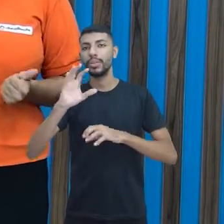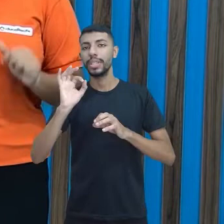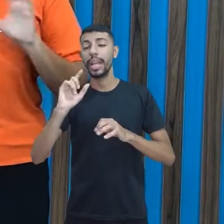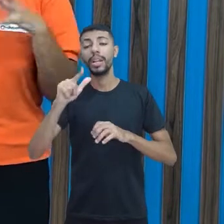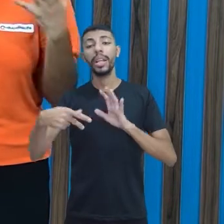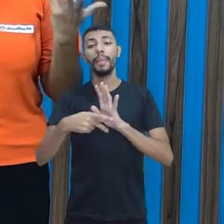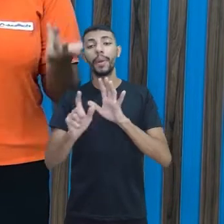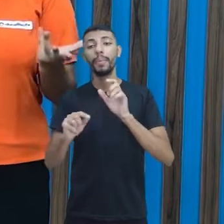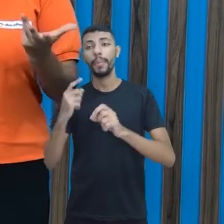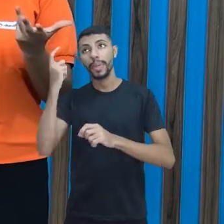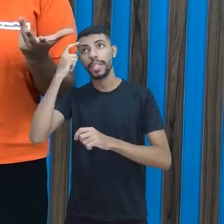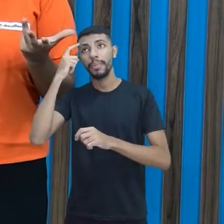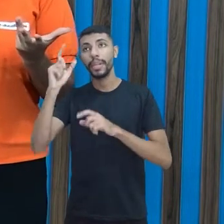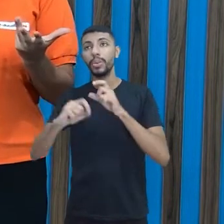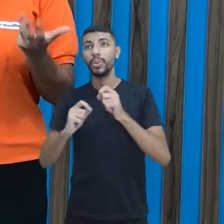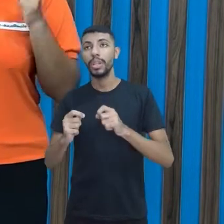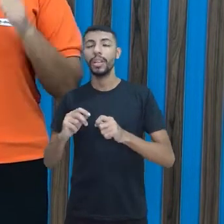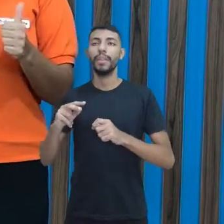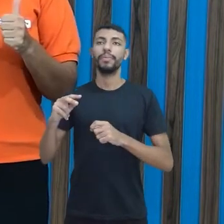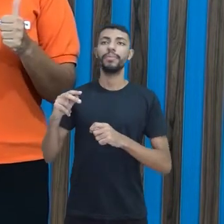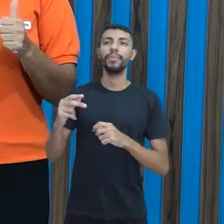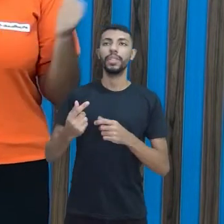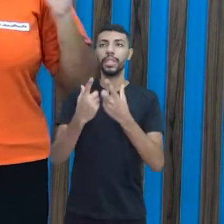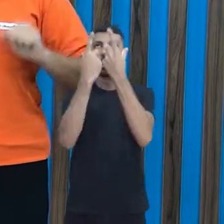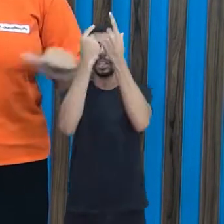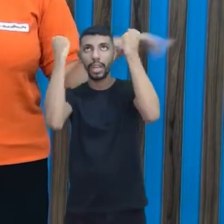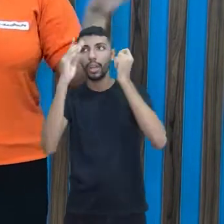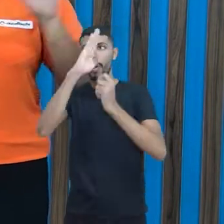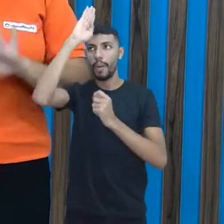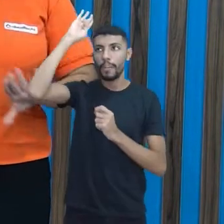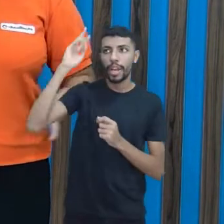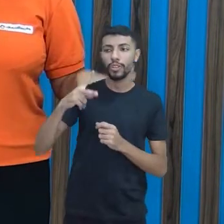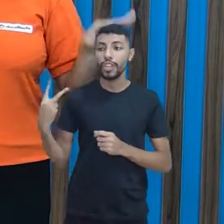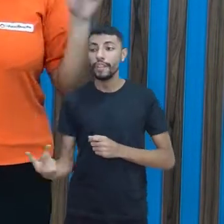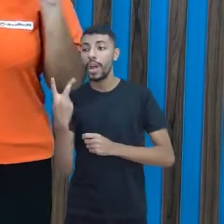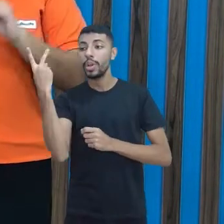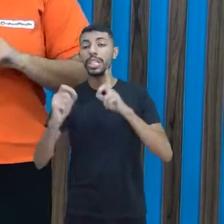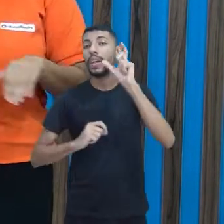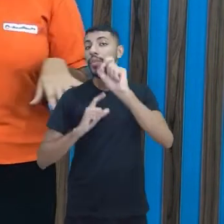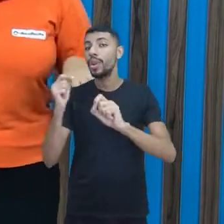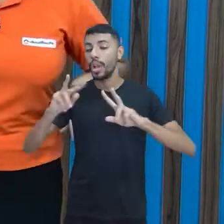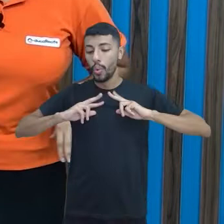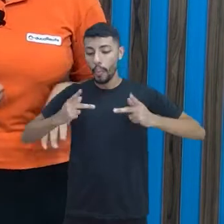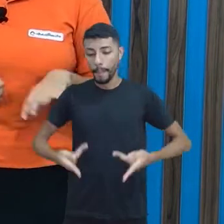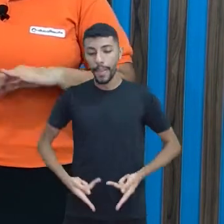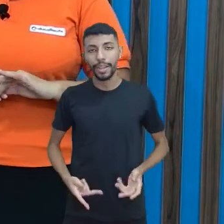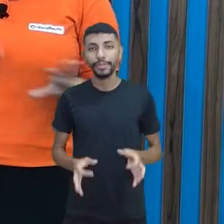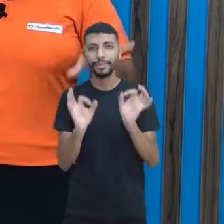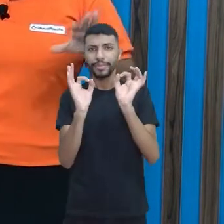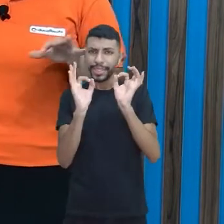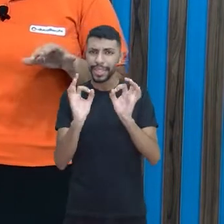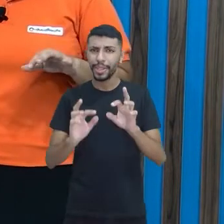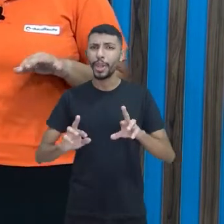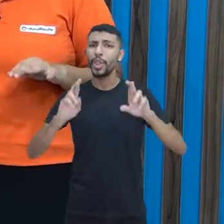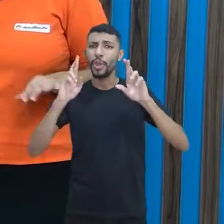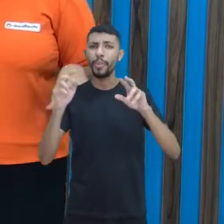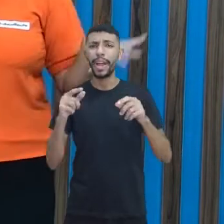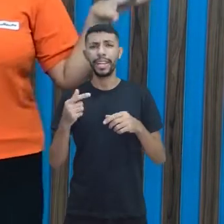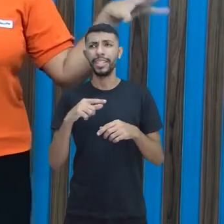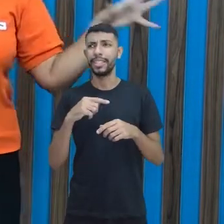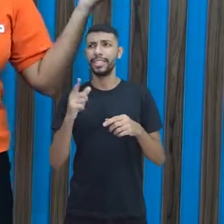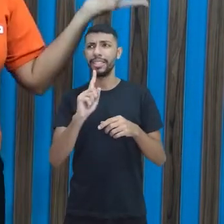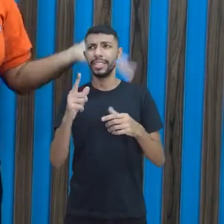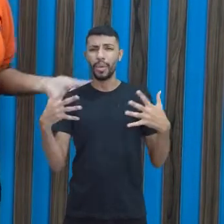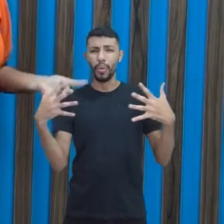homem, antropocentrista. Joia, gente, eu espero que vocês que eu não tenha, né, confundindo vocês.